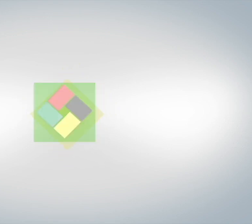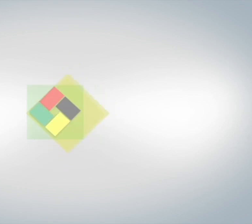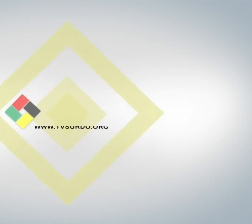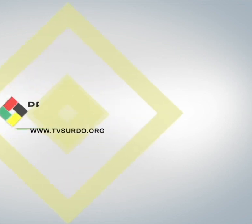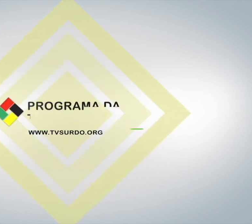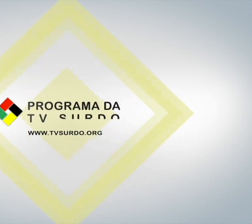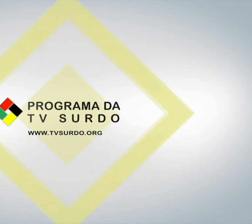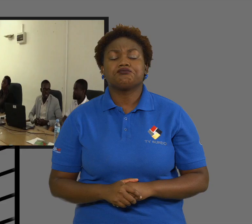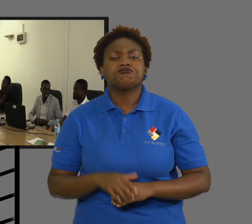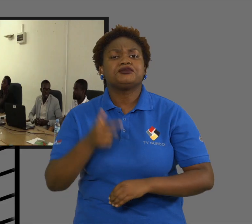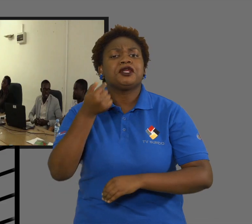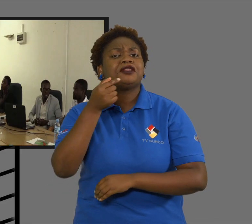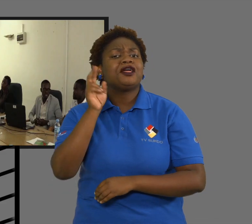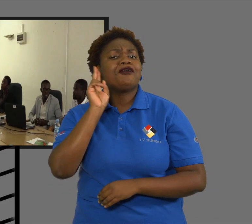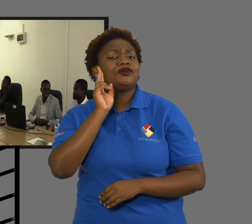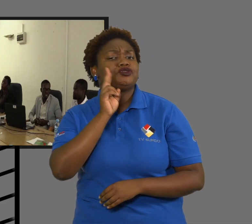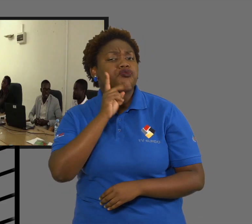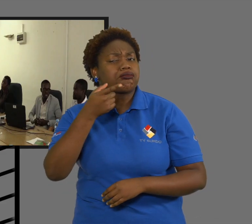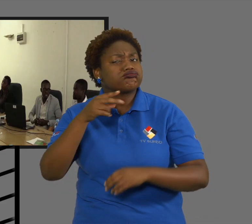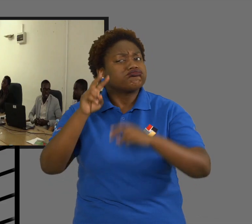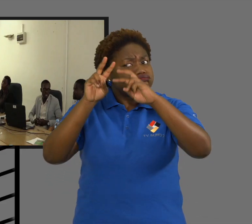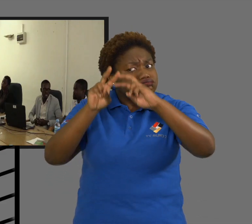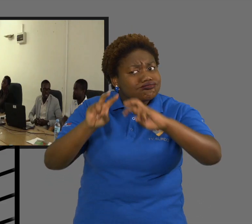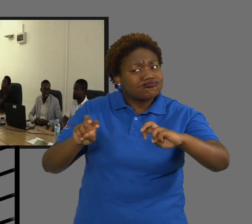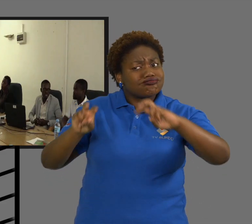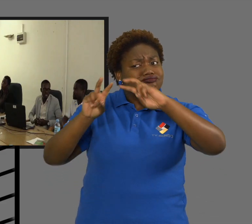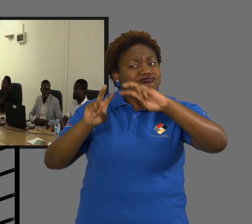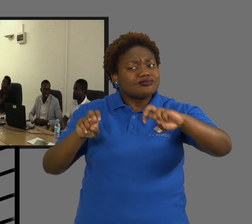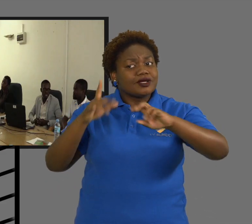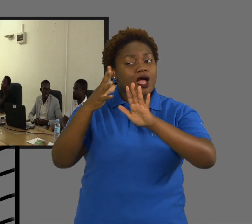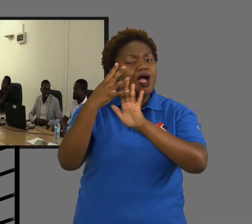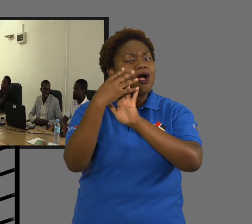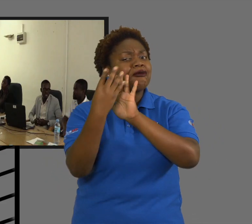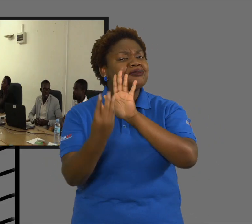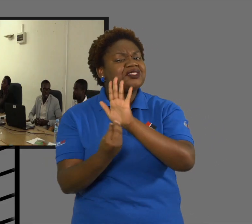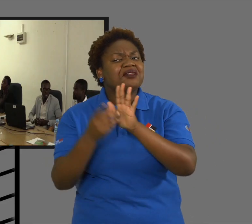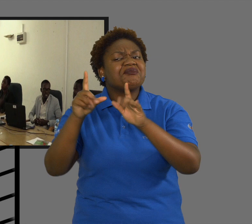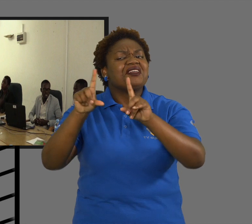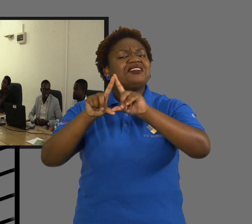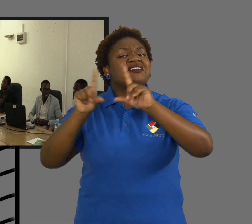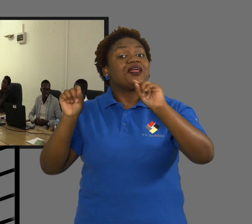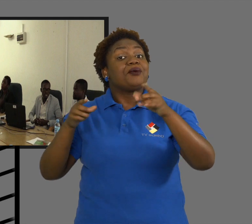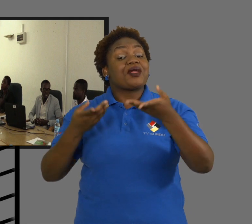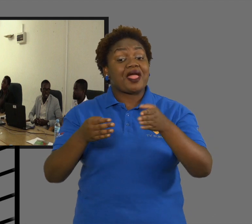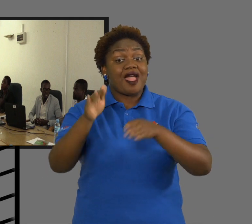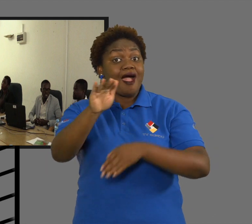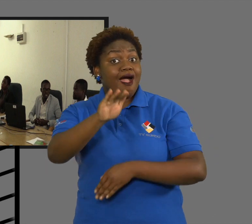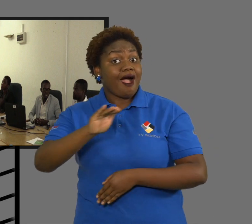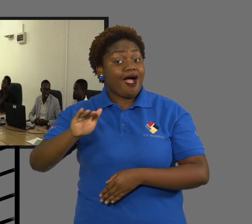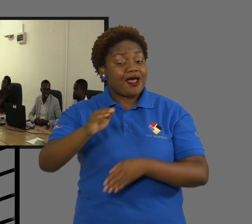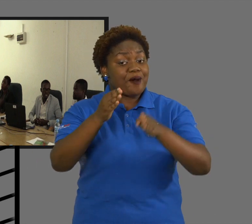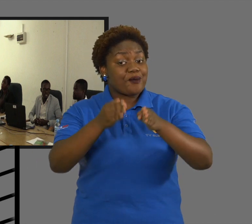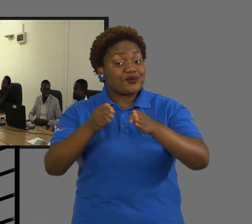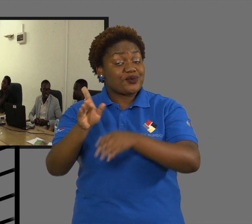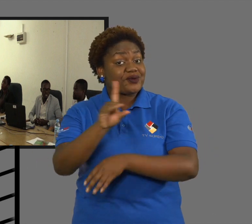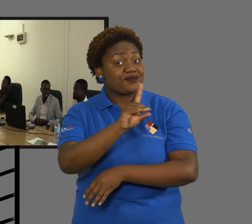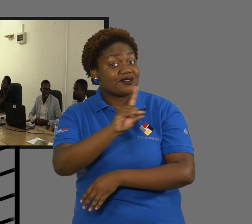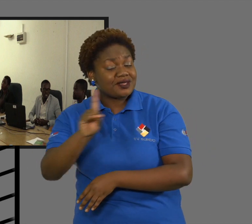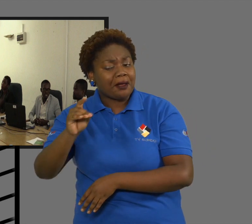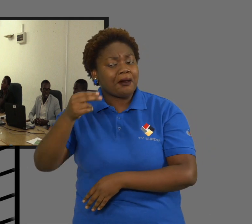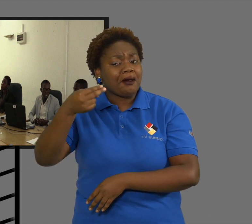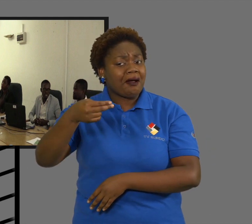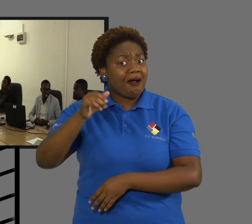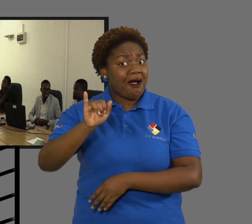A TV Surdo apresenta resultados de pesquisa sobre as principais lacunas no acesso a